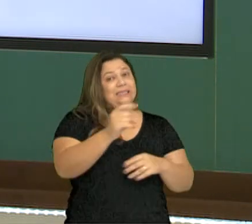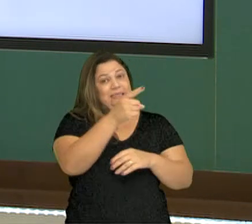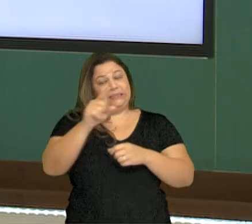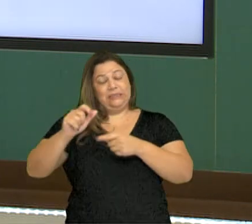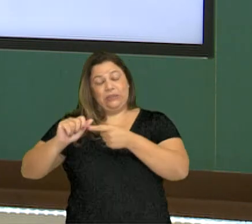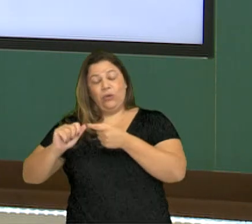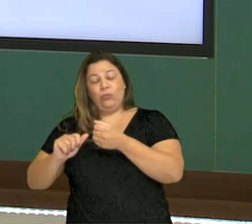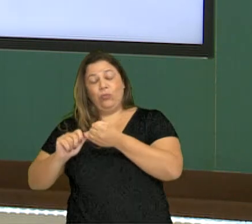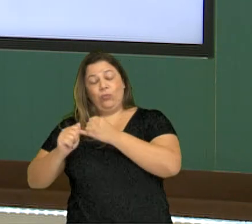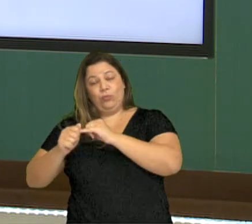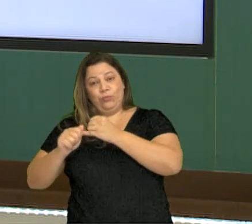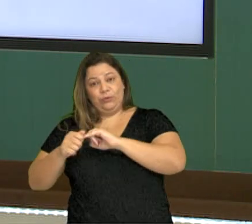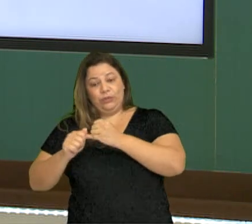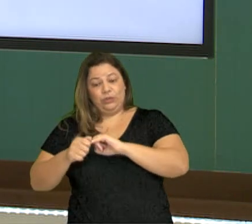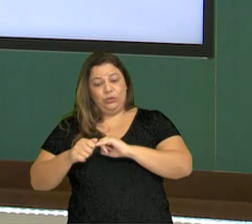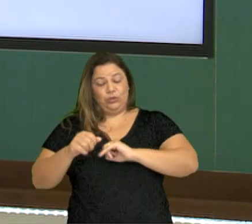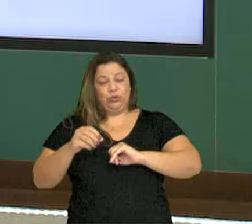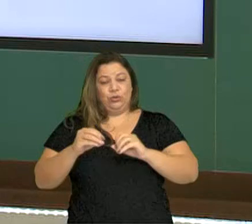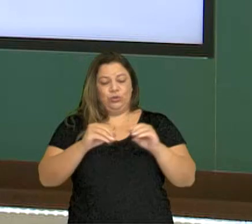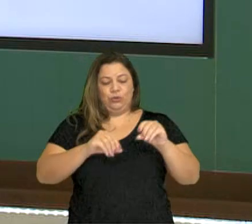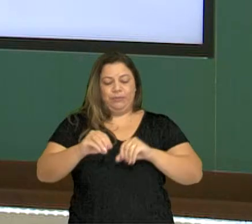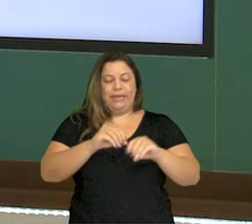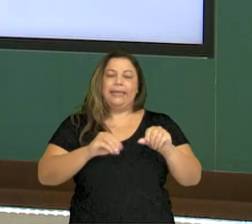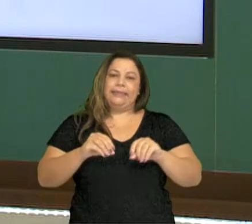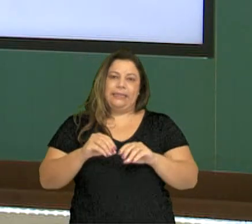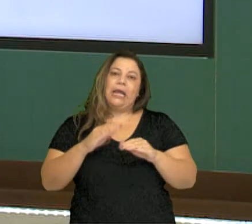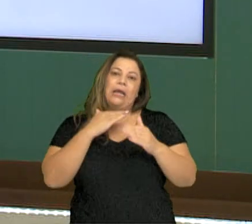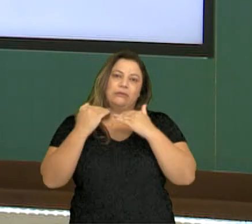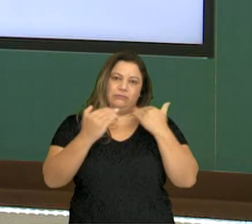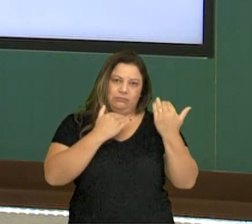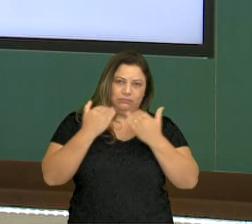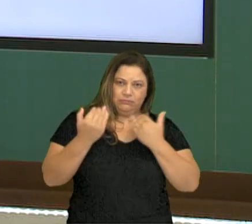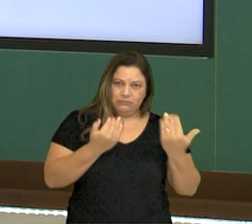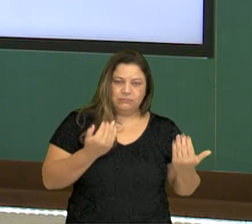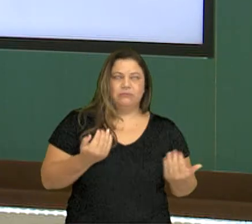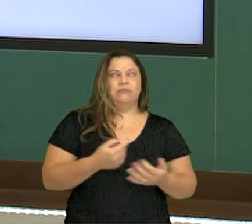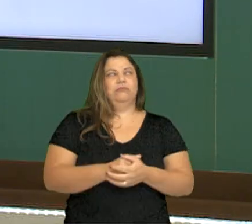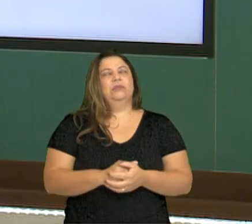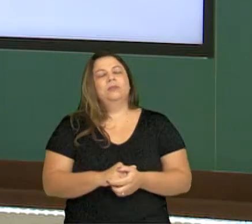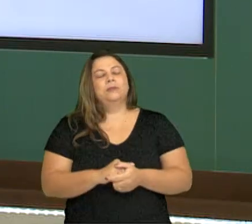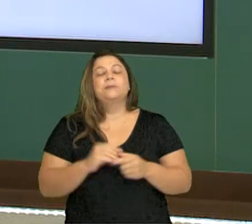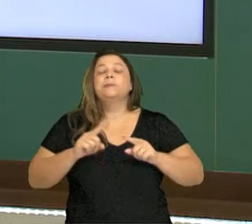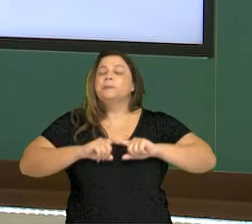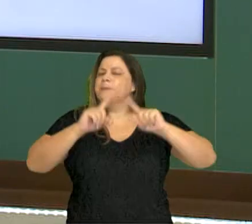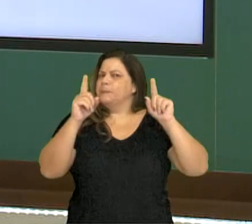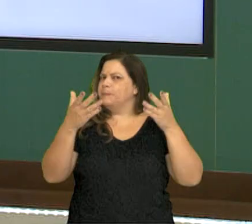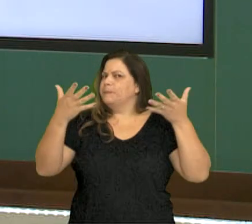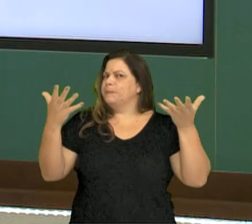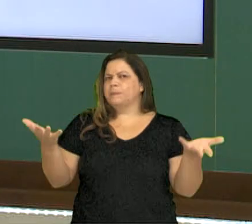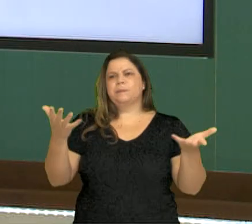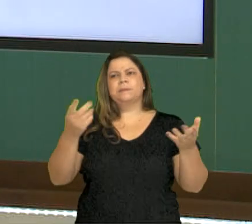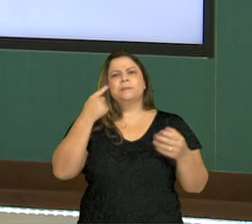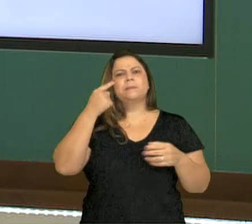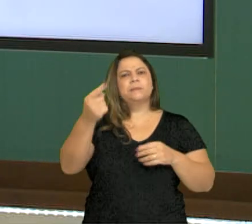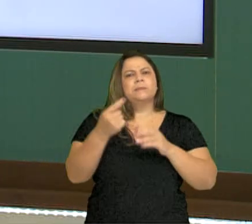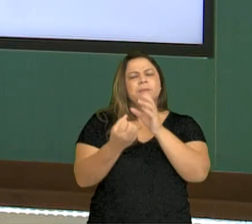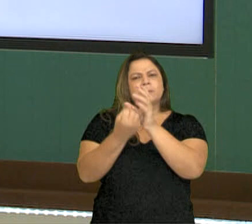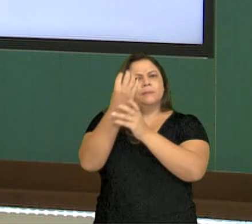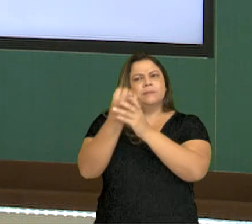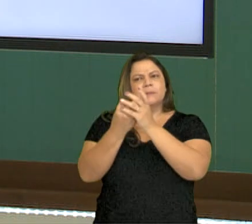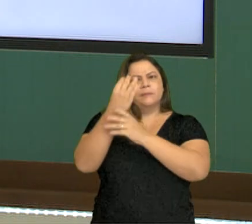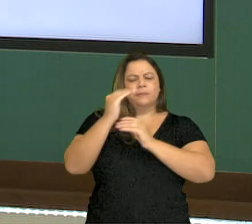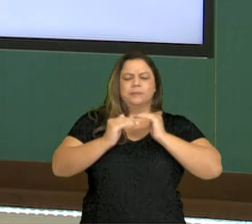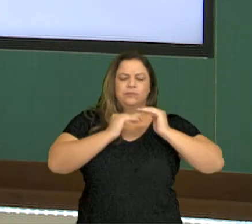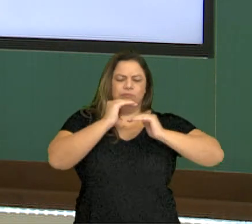desse potinho com algodão para o solo, vai acabar morrendo por falta de nutrientes. Mas será que para essa planta crescer, para ter todo